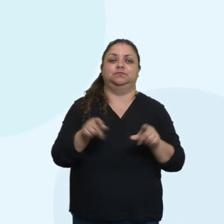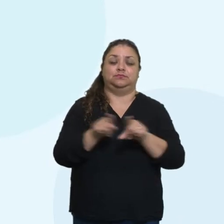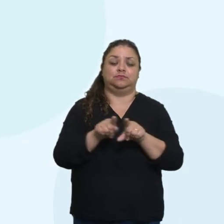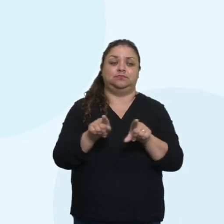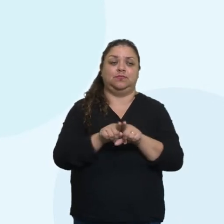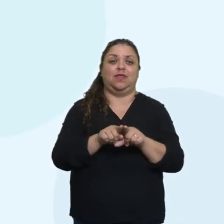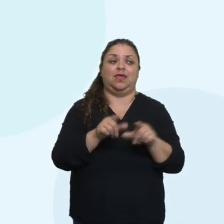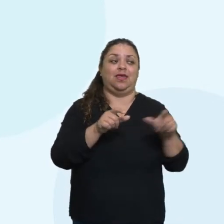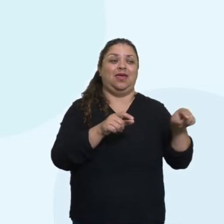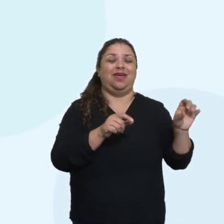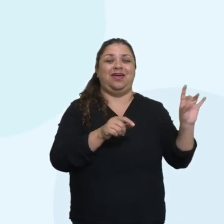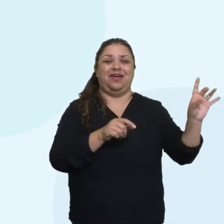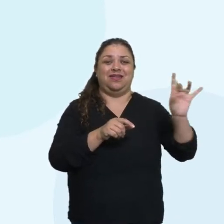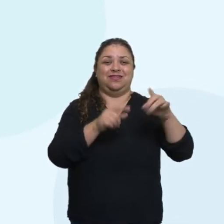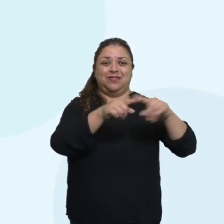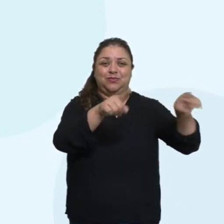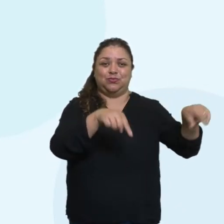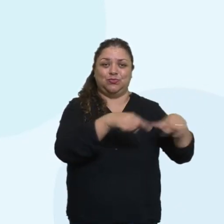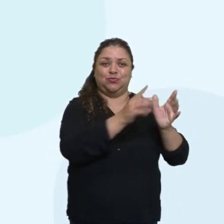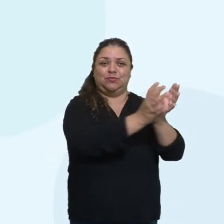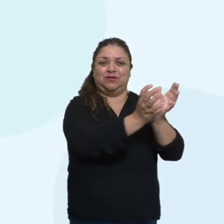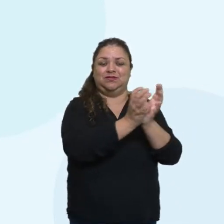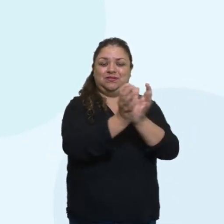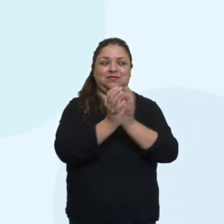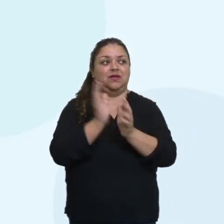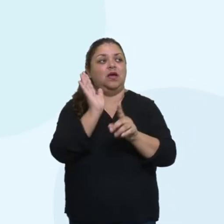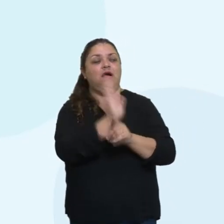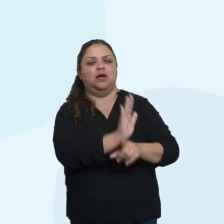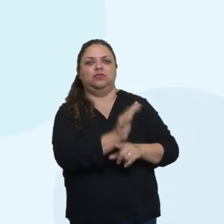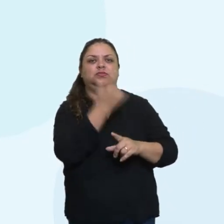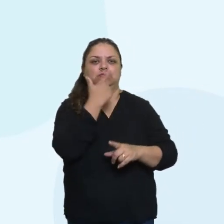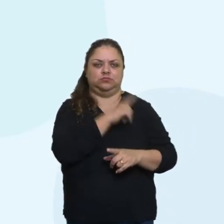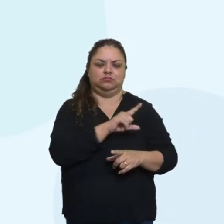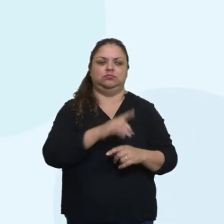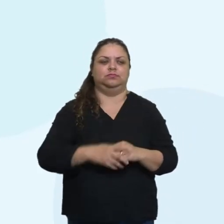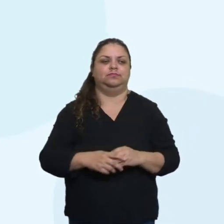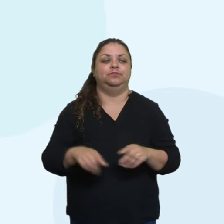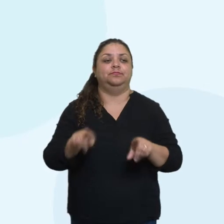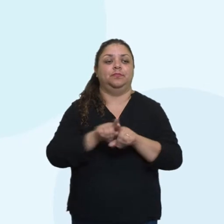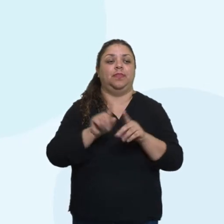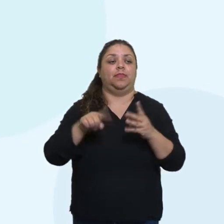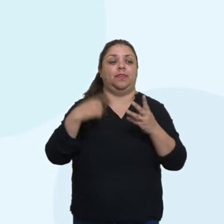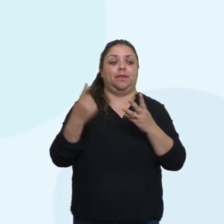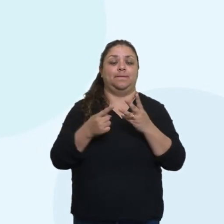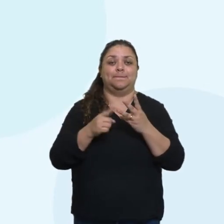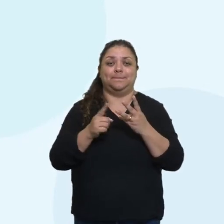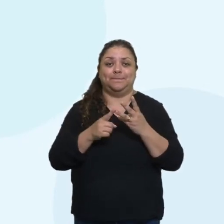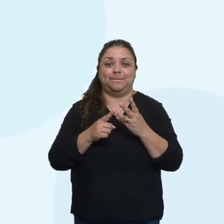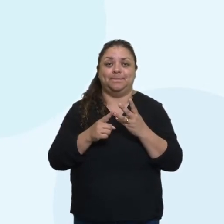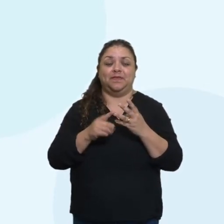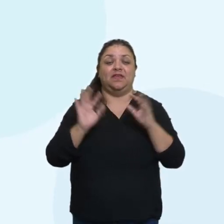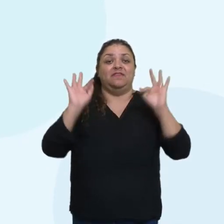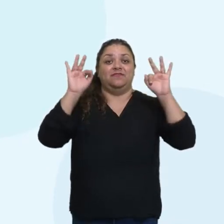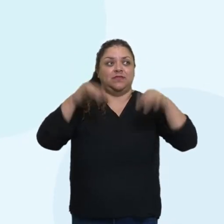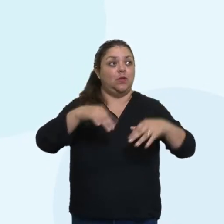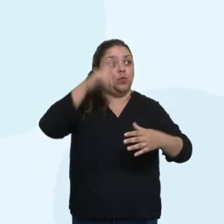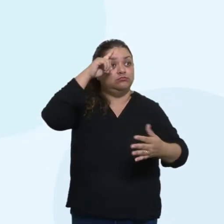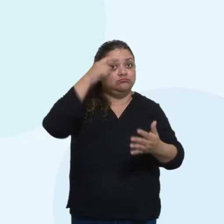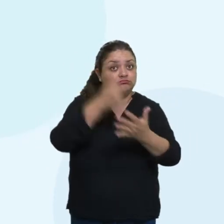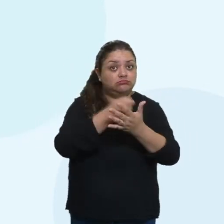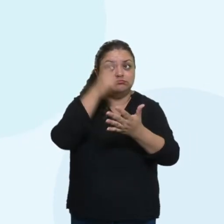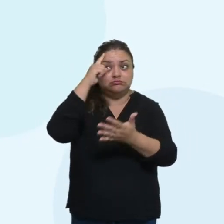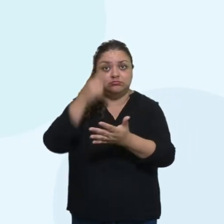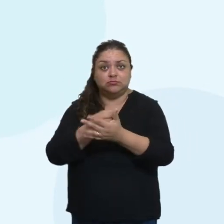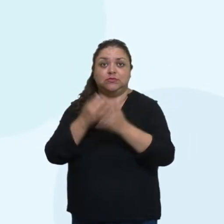coletivamente e após o conselho né então é a Organização das atas e informações discutidas são os